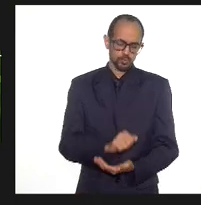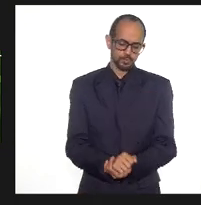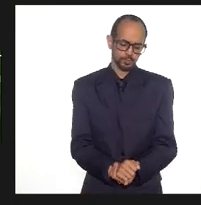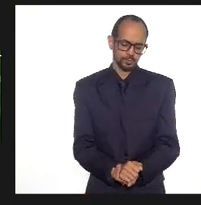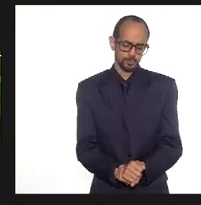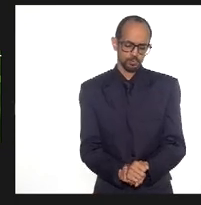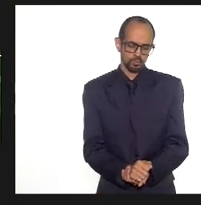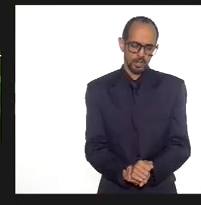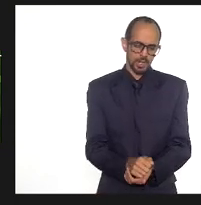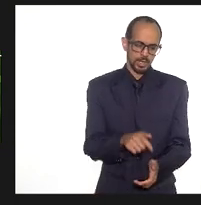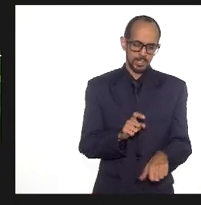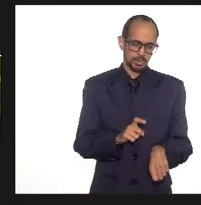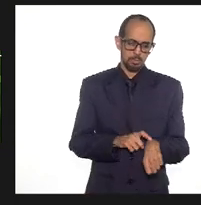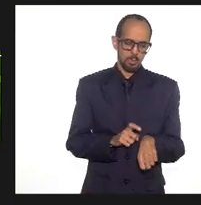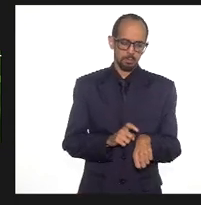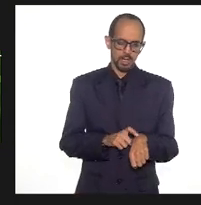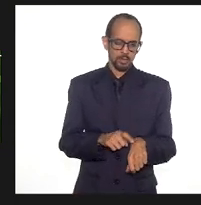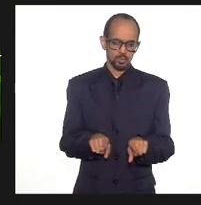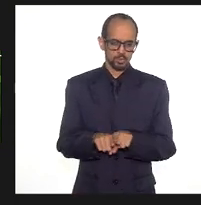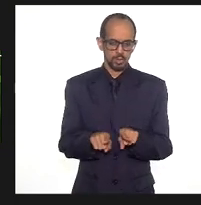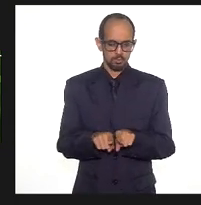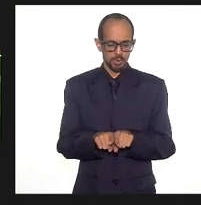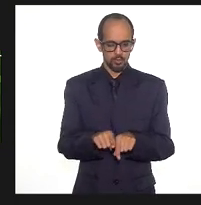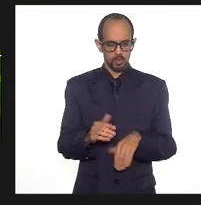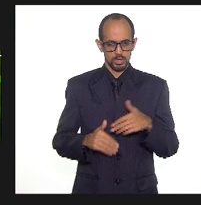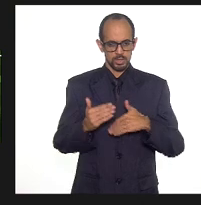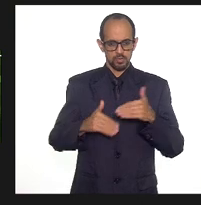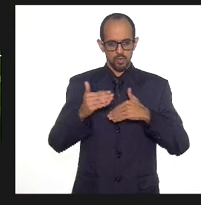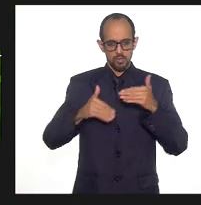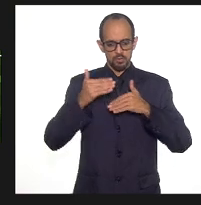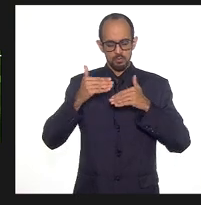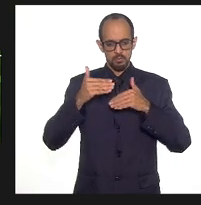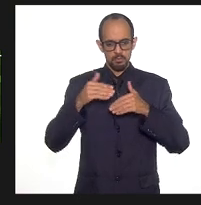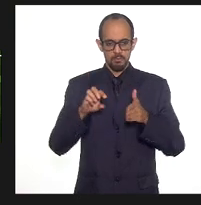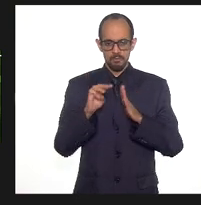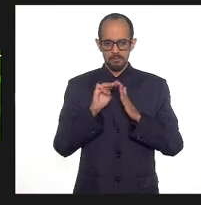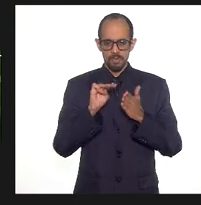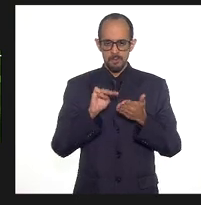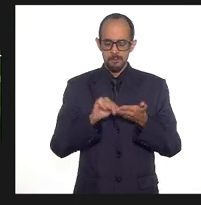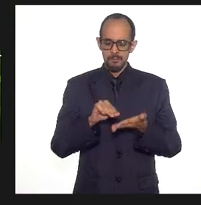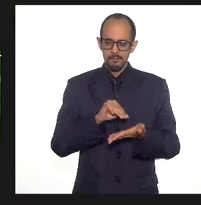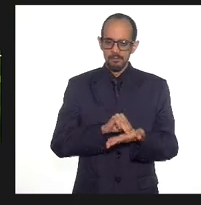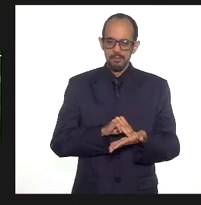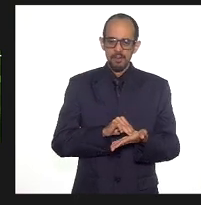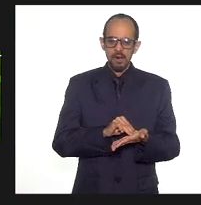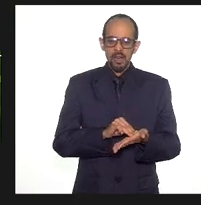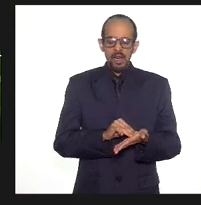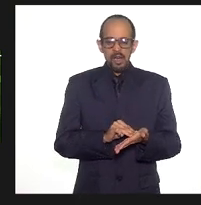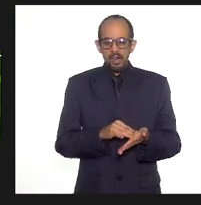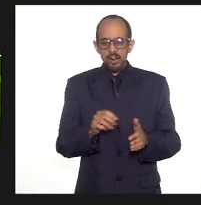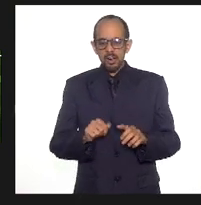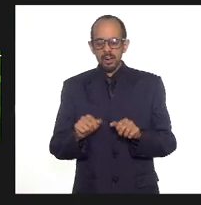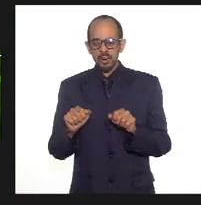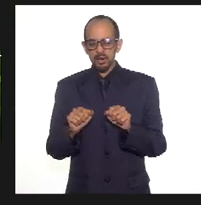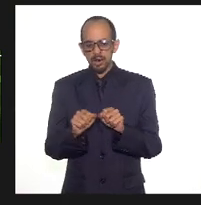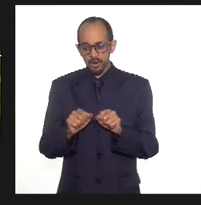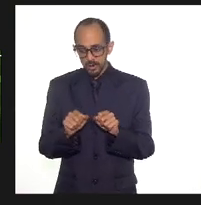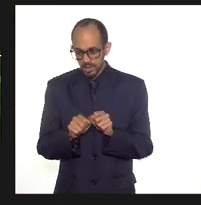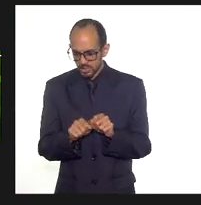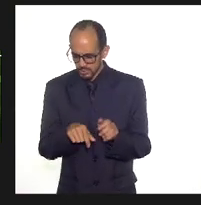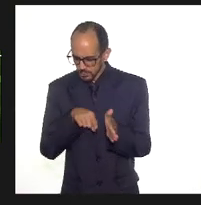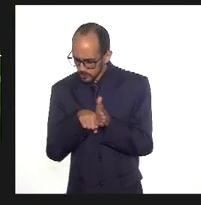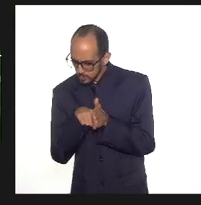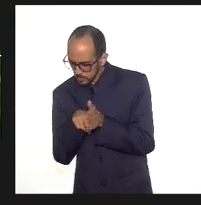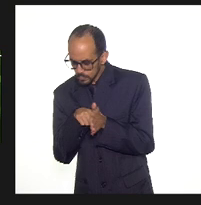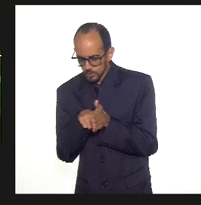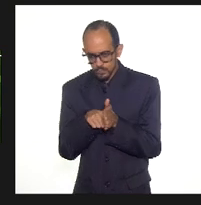Neste período, foi desenvolvido uma metodologia para aferição